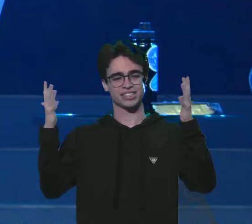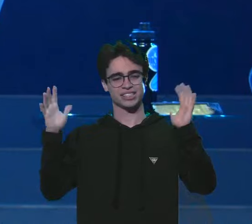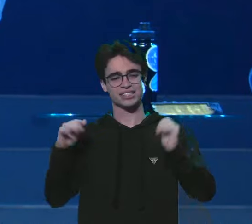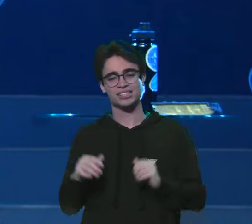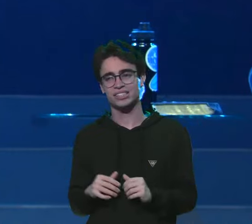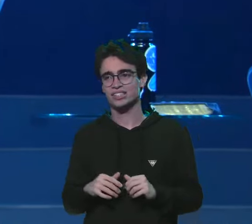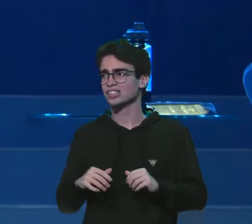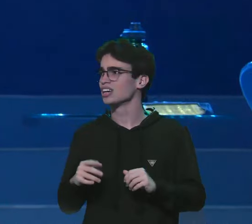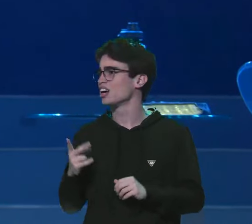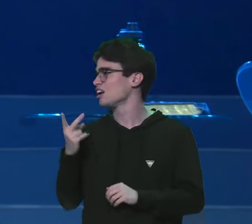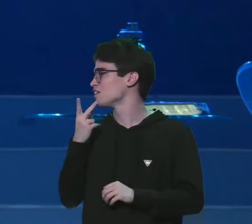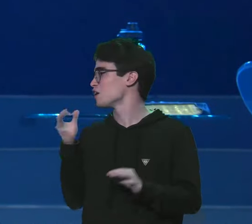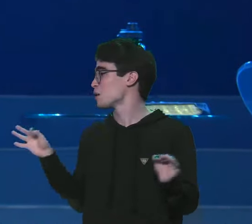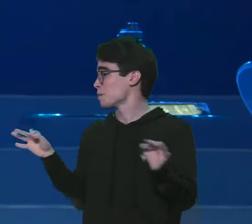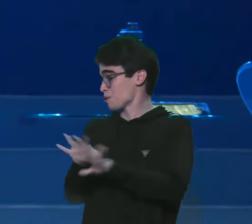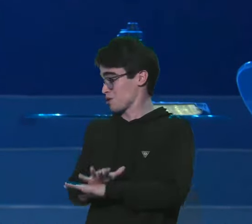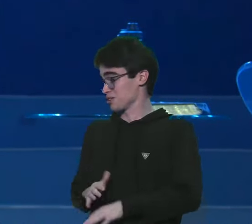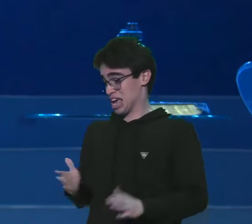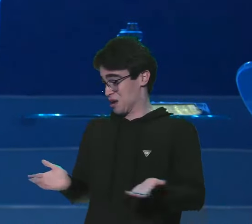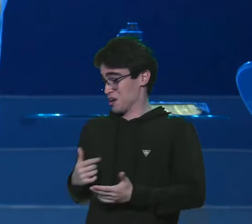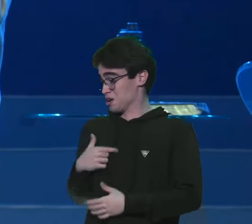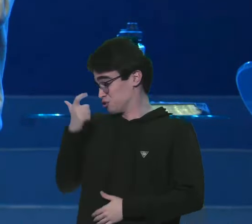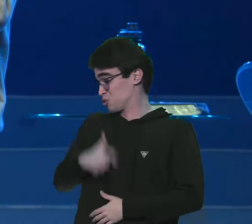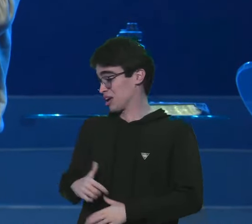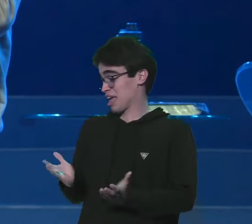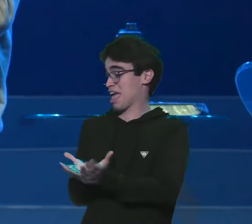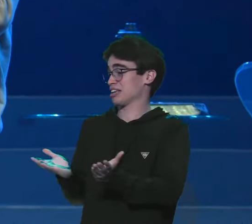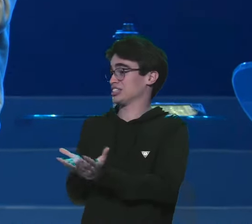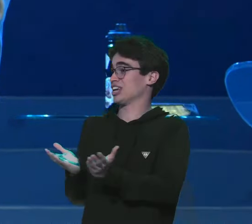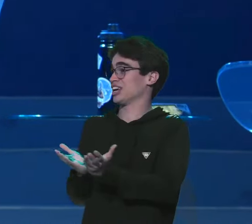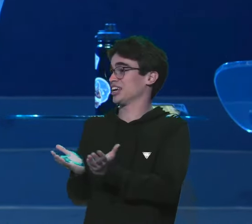Aí a gente falou, pronto, agora a gente é crente.